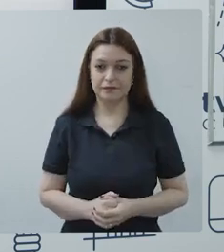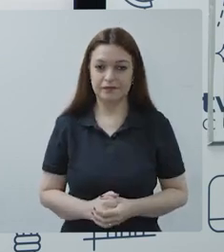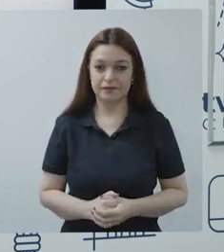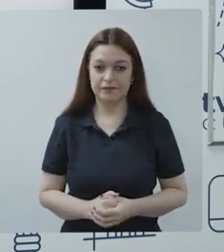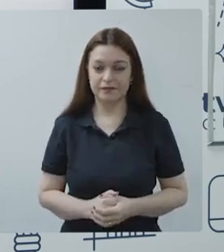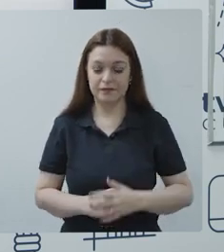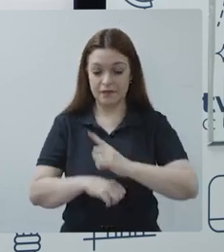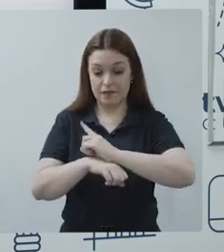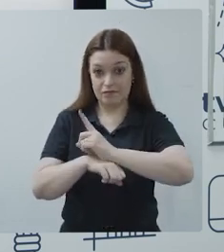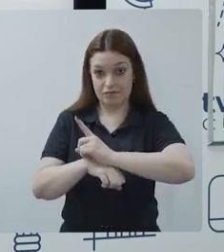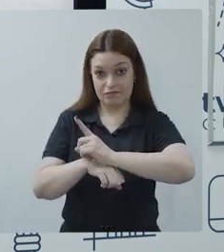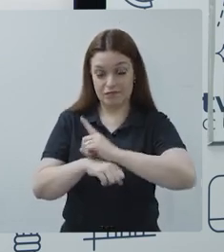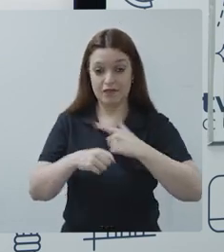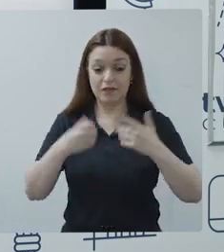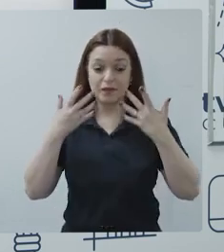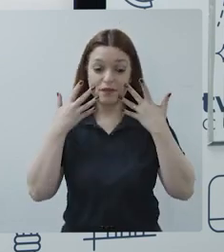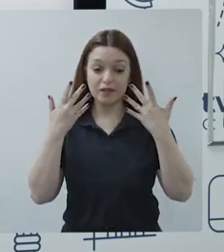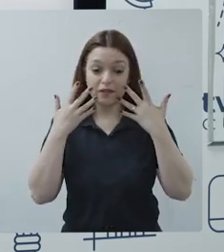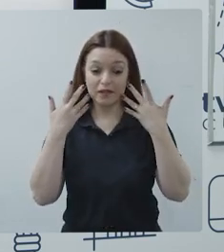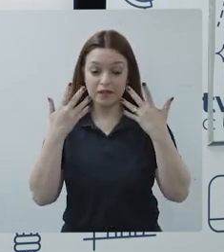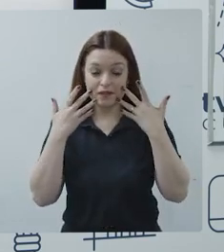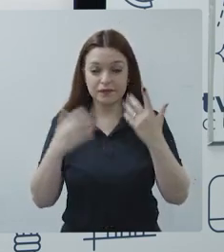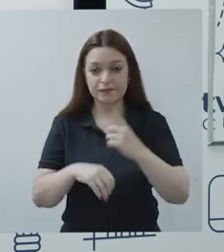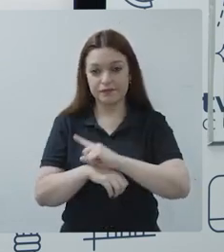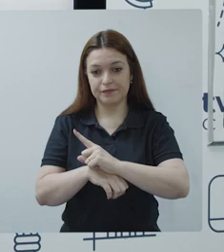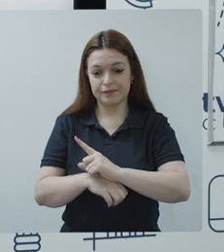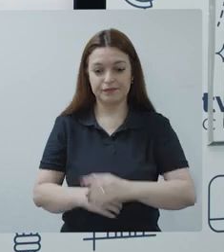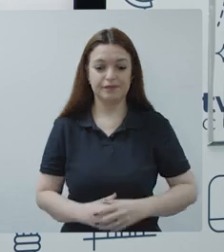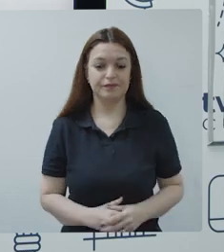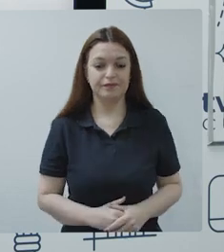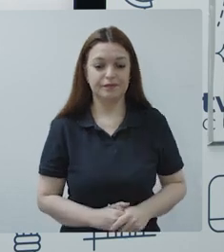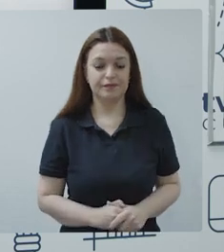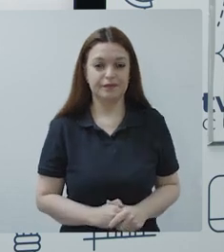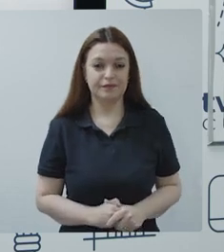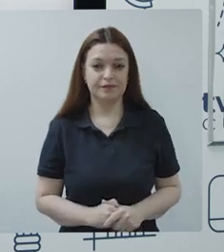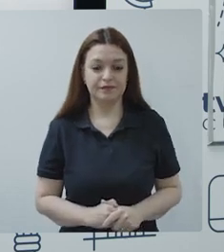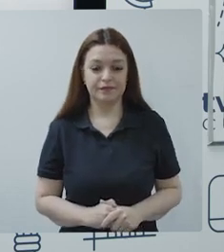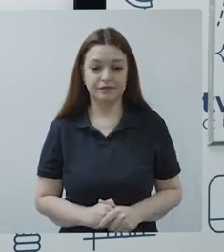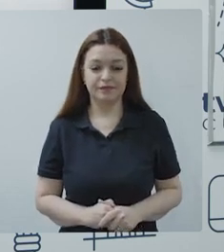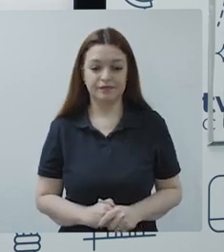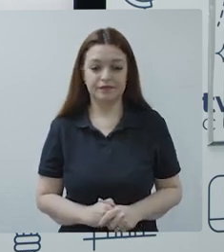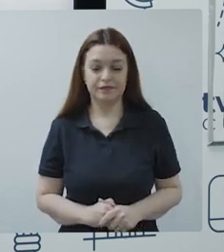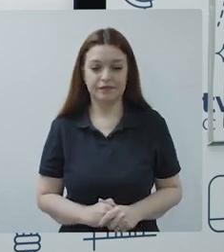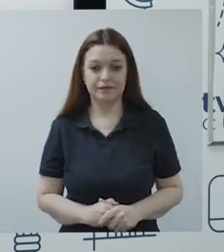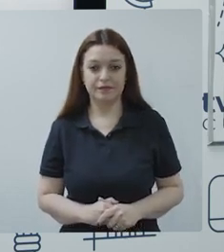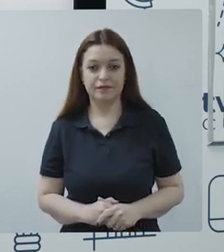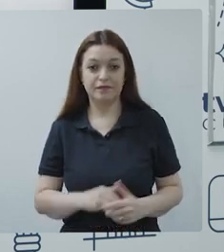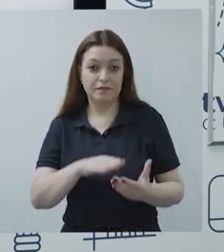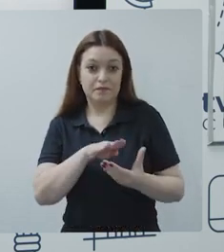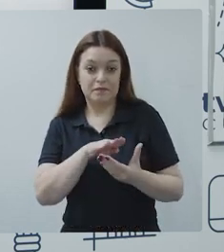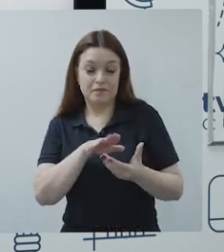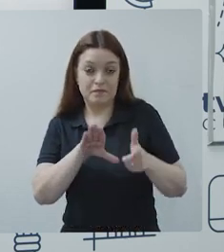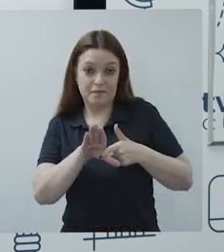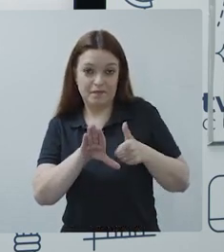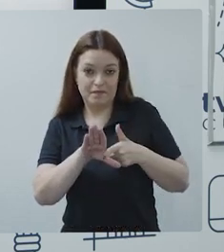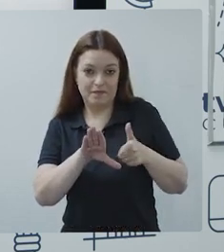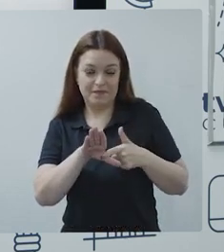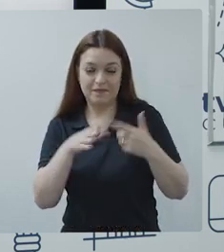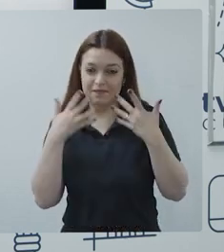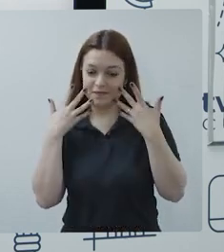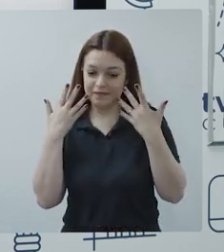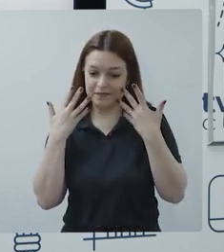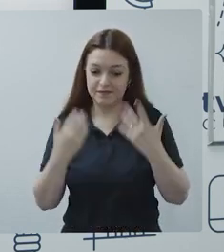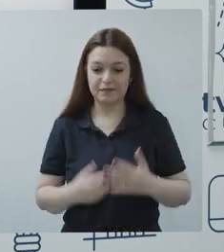da cauda e do rostinho. A patinha. Muito